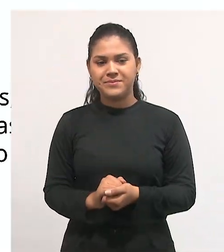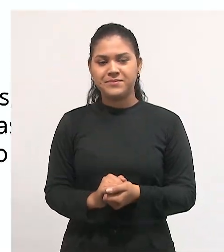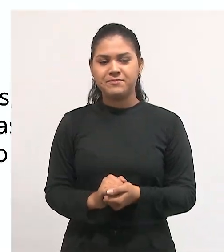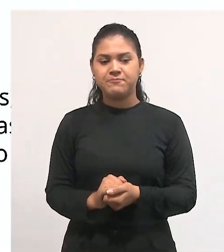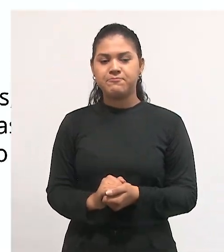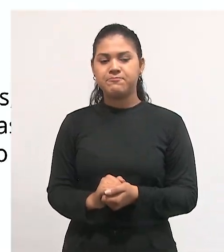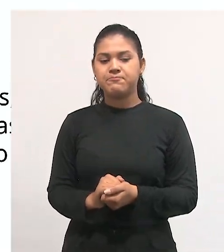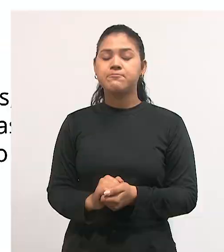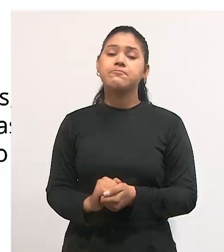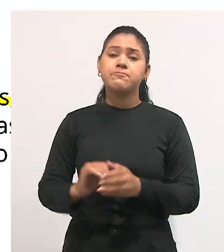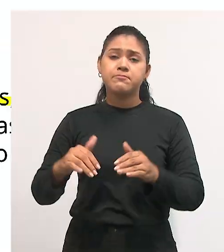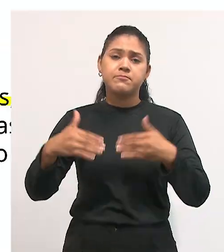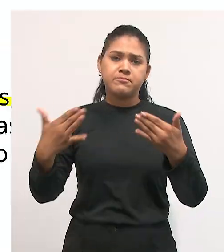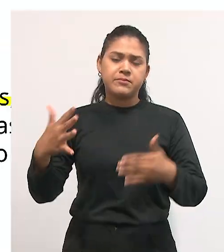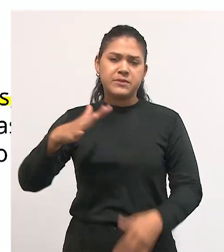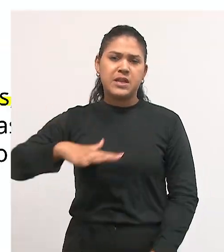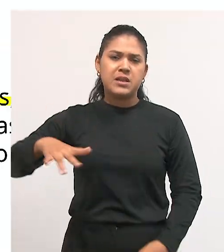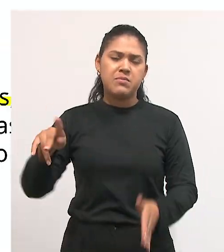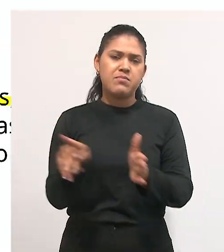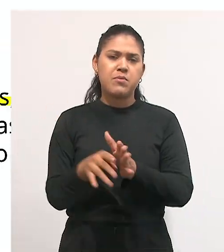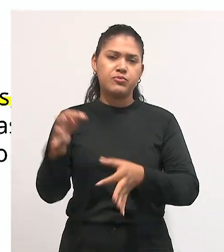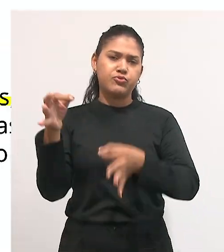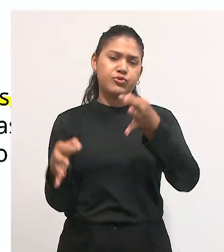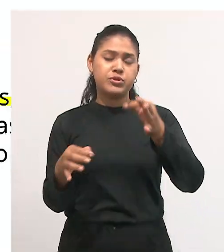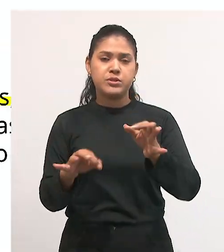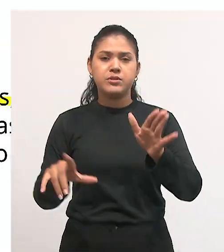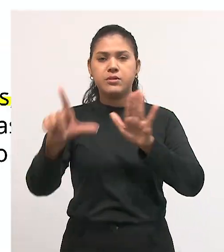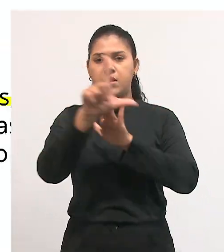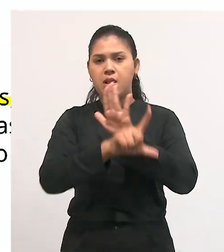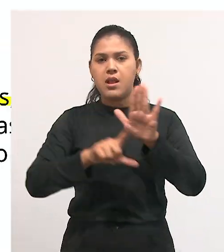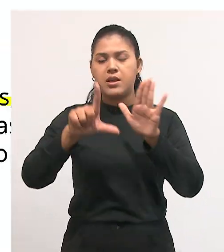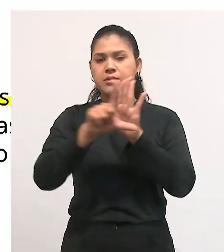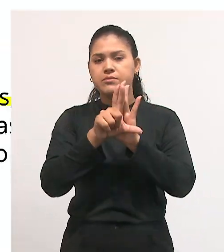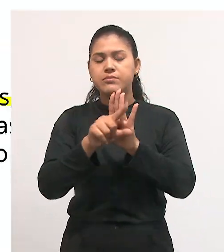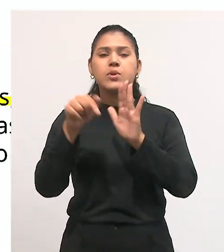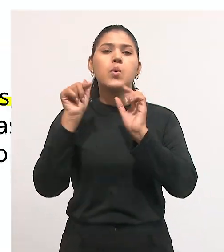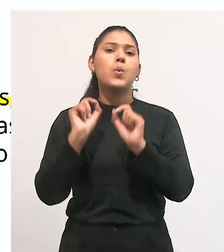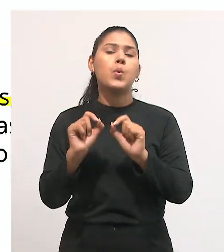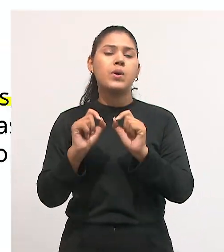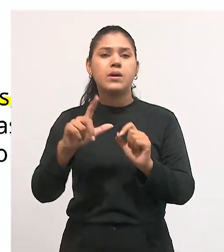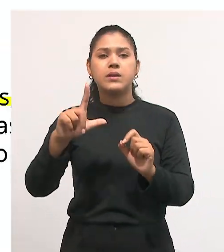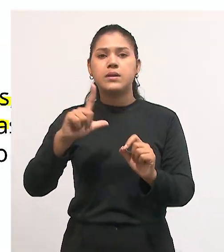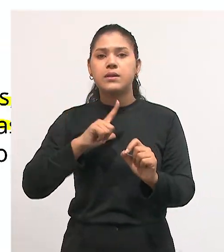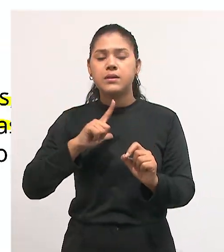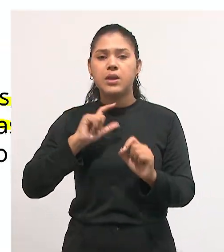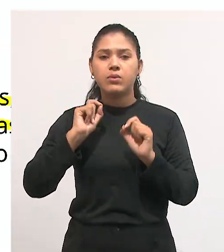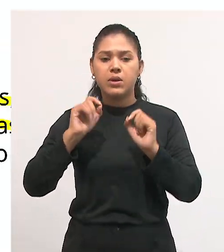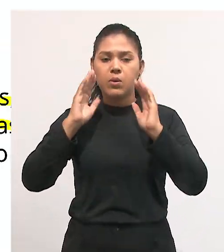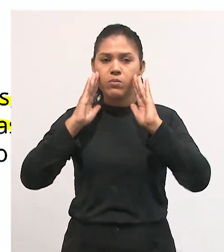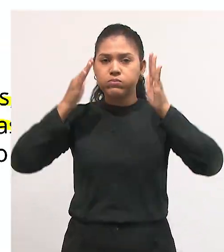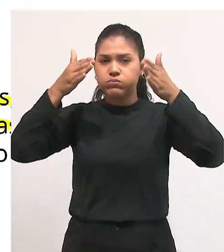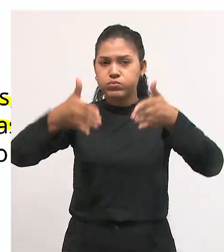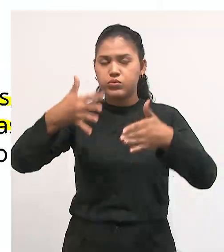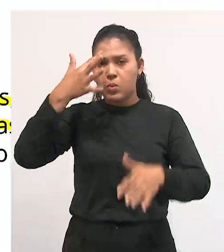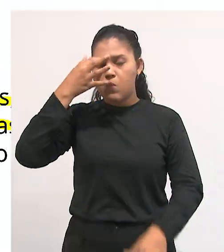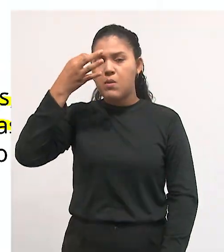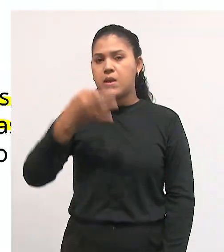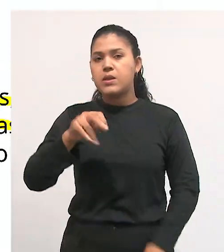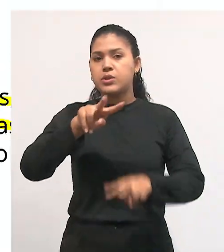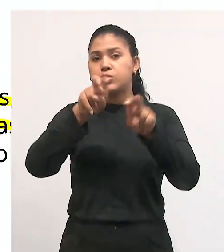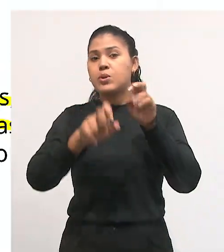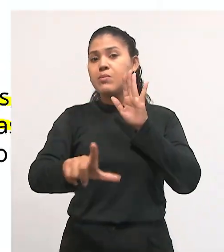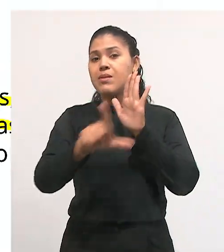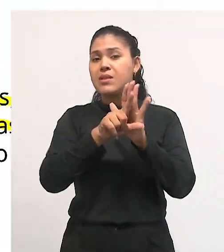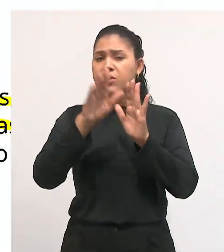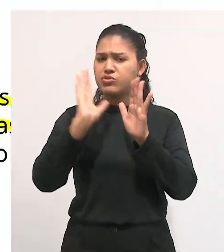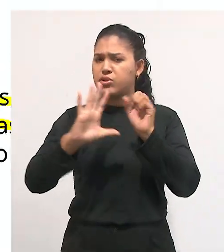se abarca sobre as questões jurídicas e legais, nos referimos, né, aos conhecimentos sobre a legislação, que é aquilo que está na